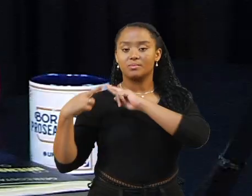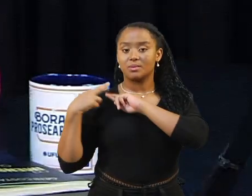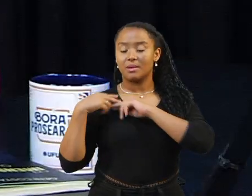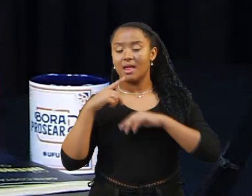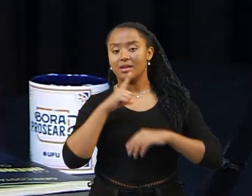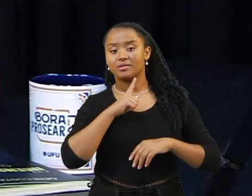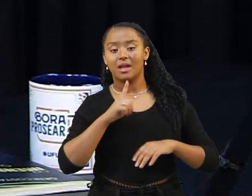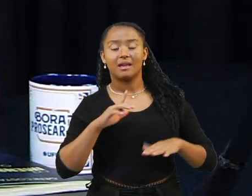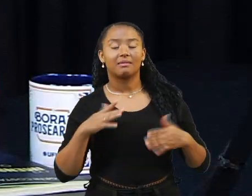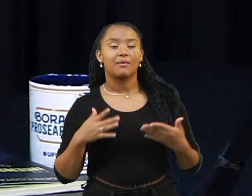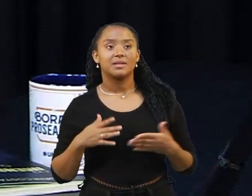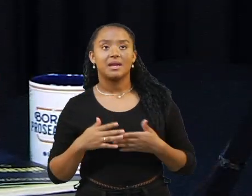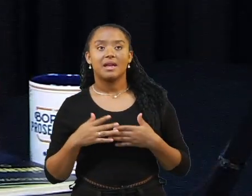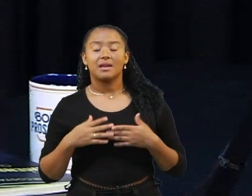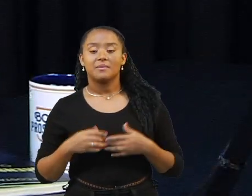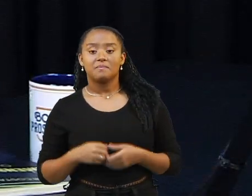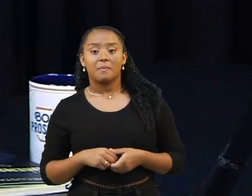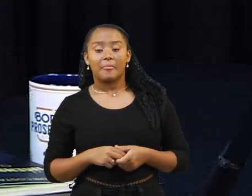era